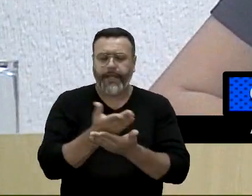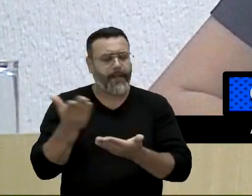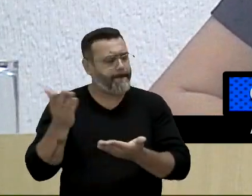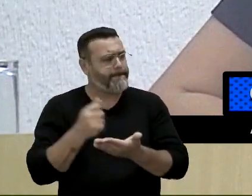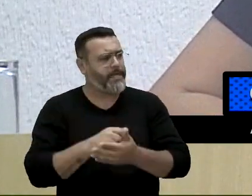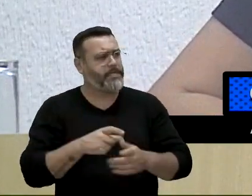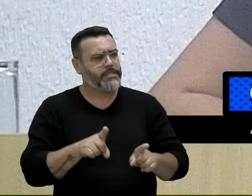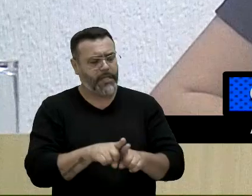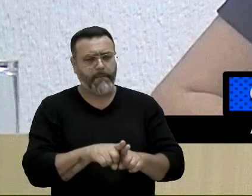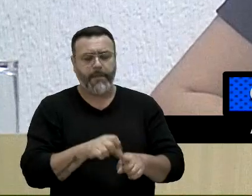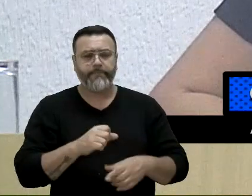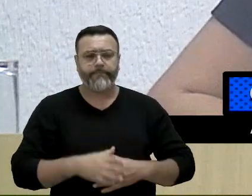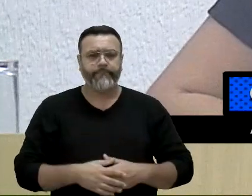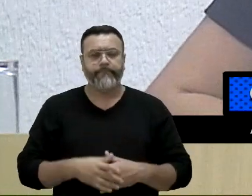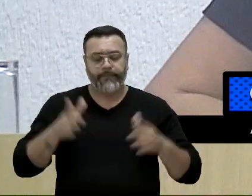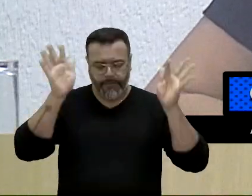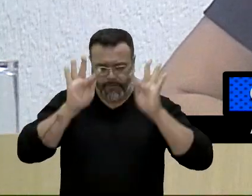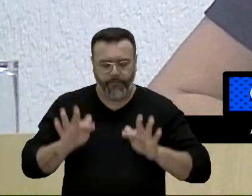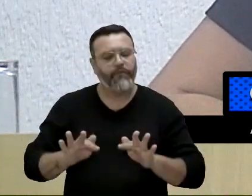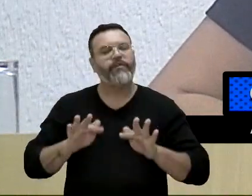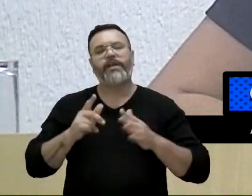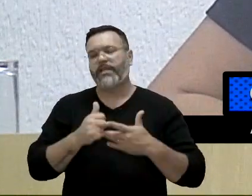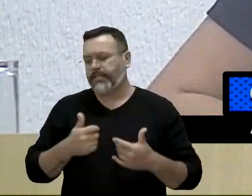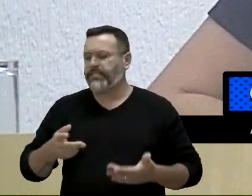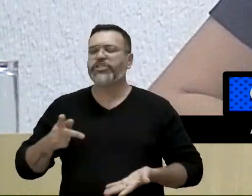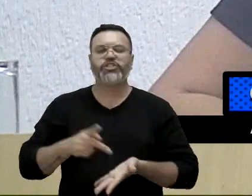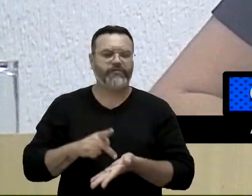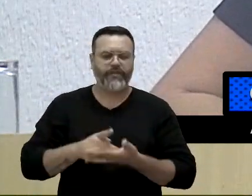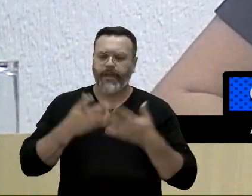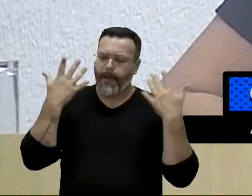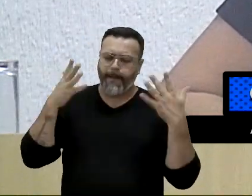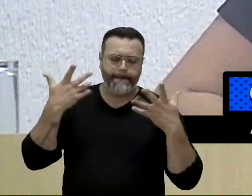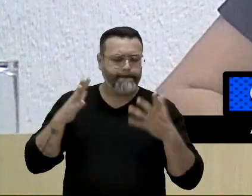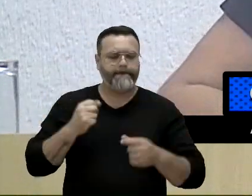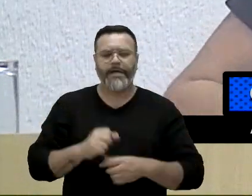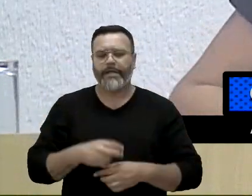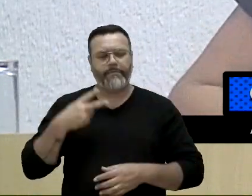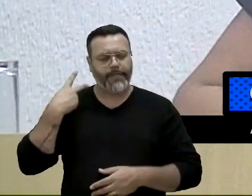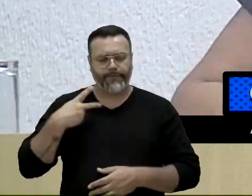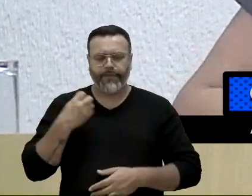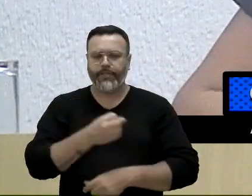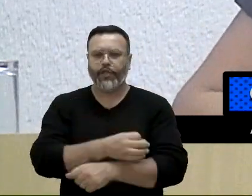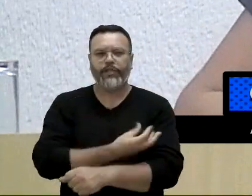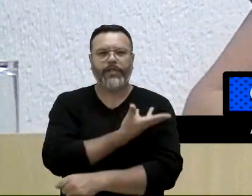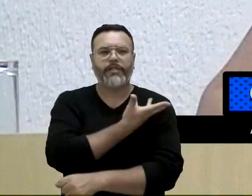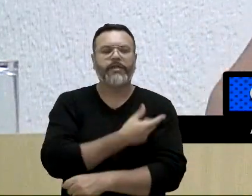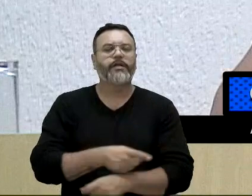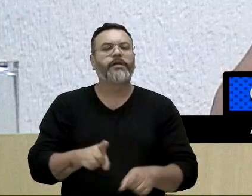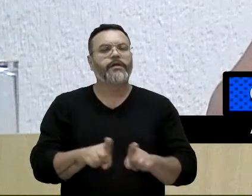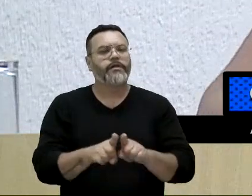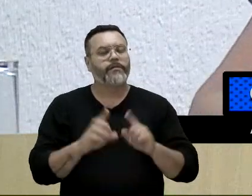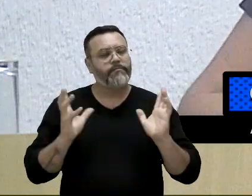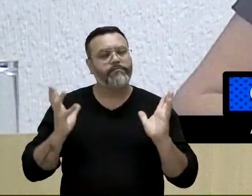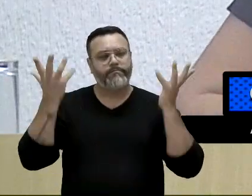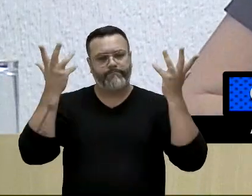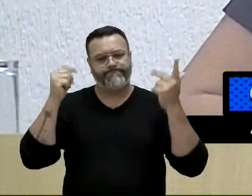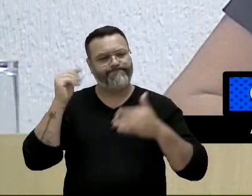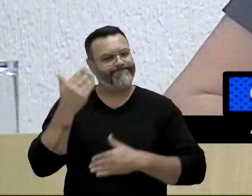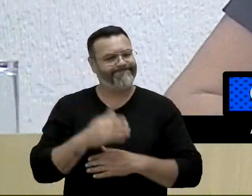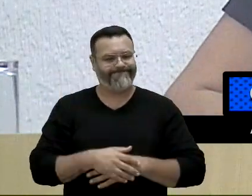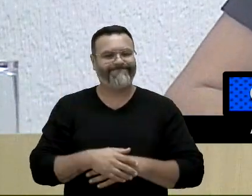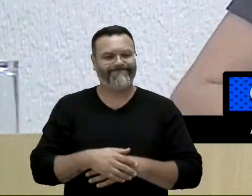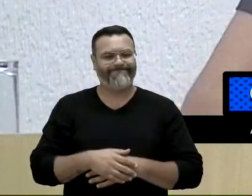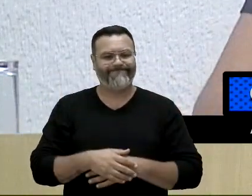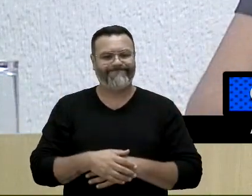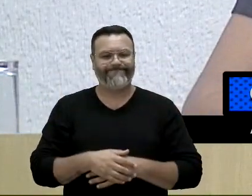aqui. Fico muito feliz com essa audiência, parabéns, vereadora, obrigada por compartilhar com a gente, e parabéns pela campanha, e tomara que a gente